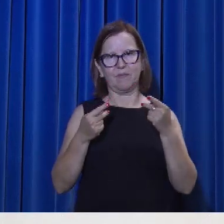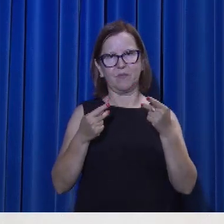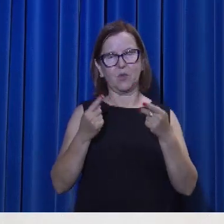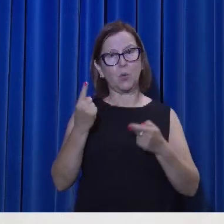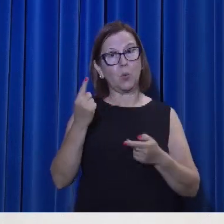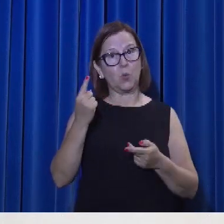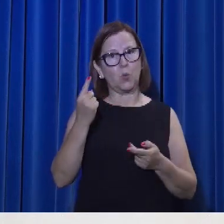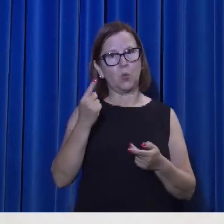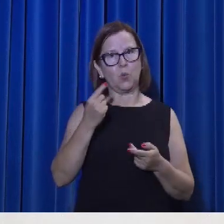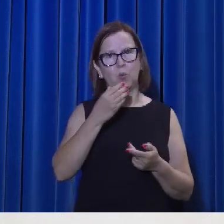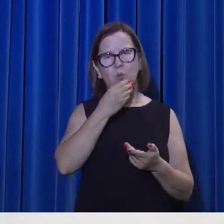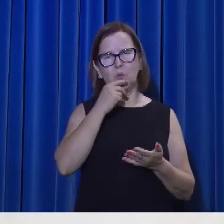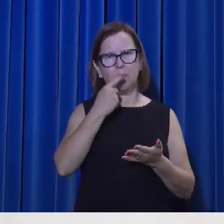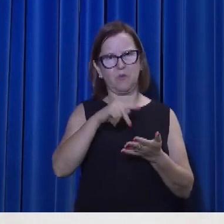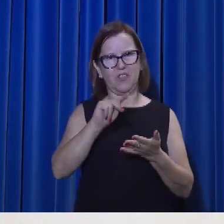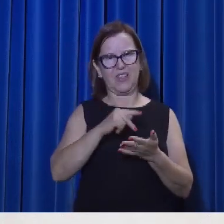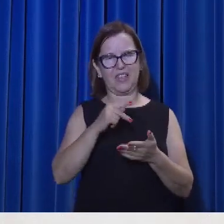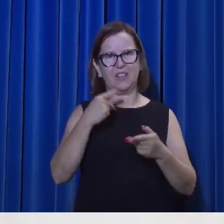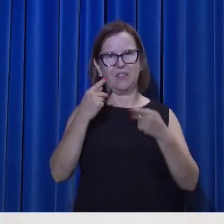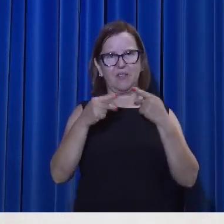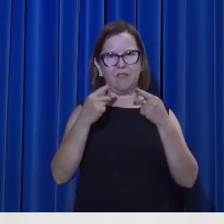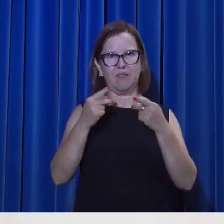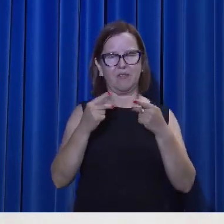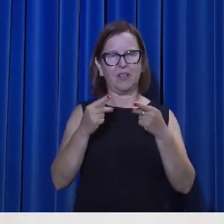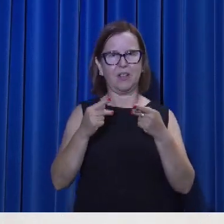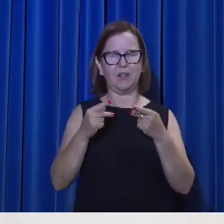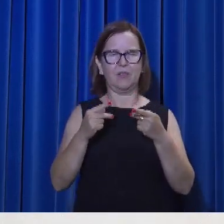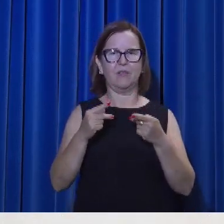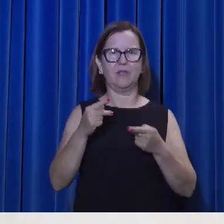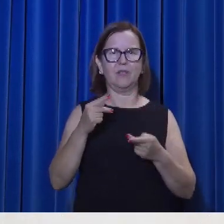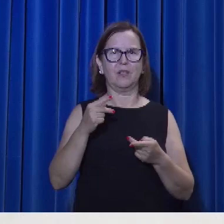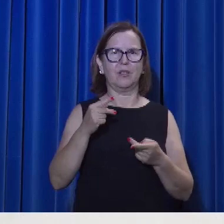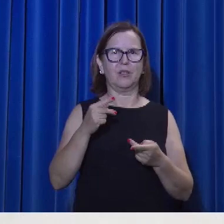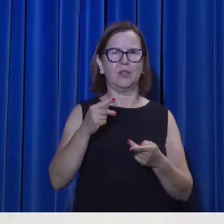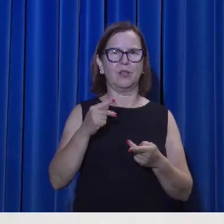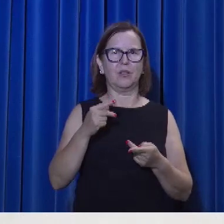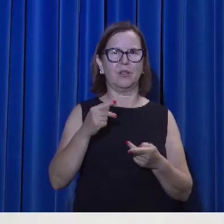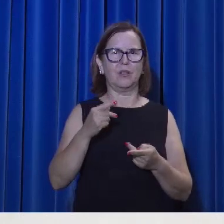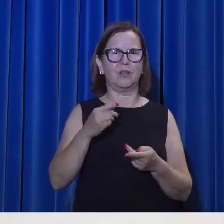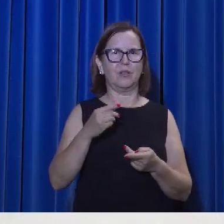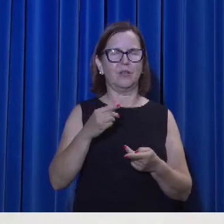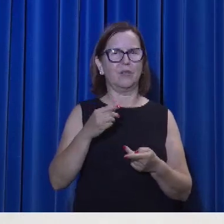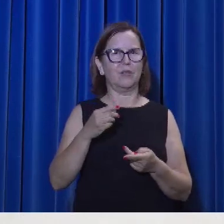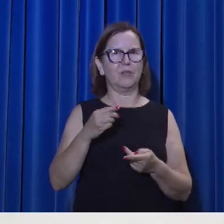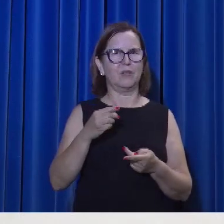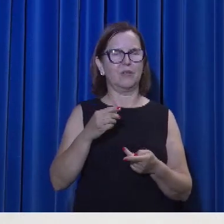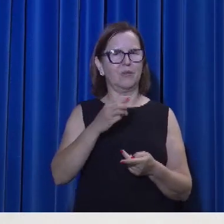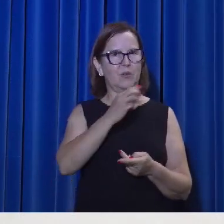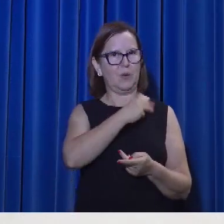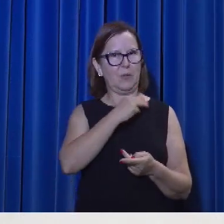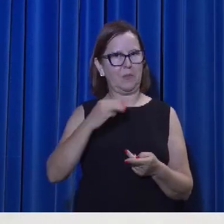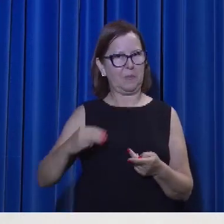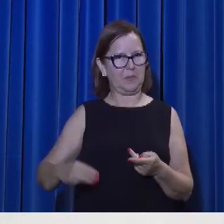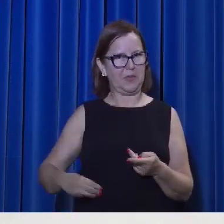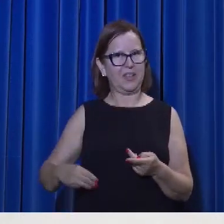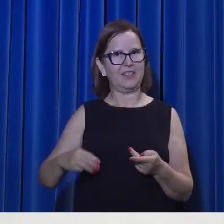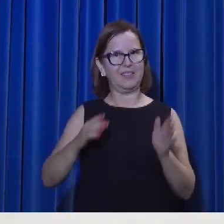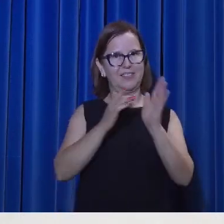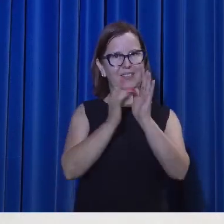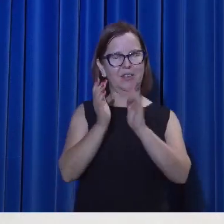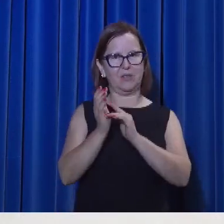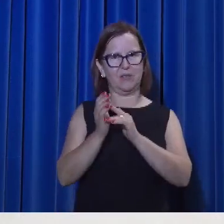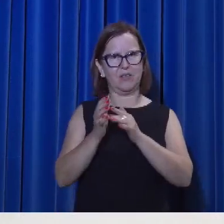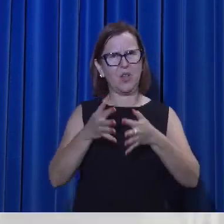um dia, fazendo referência ao mestre amado: o berço que ele usou na estrebaria, por acaso